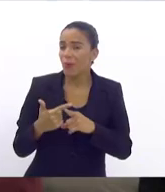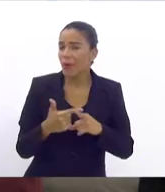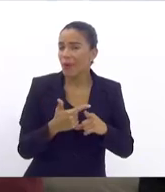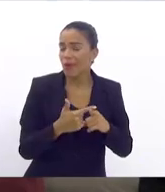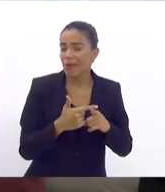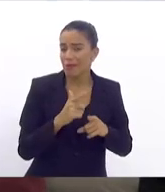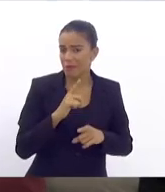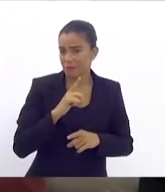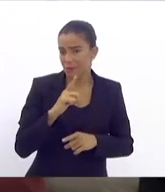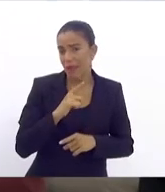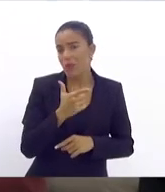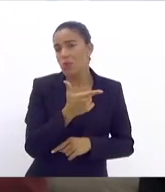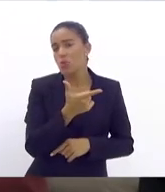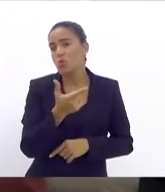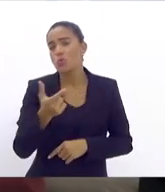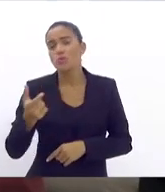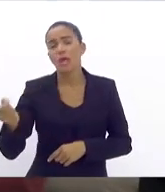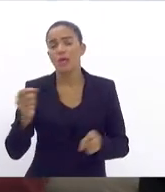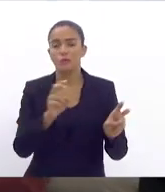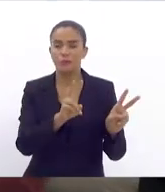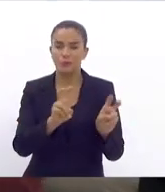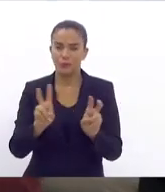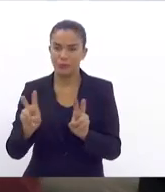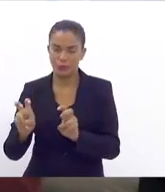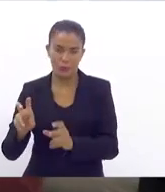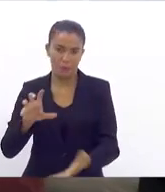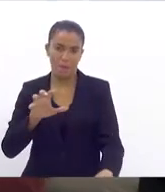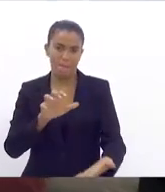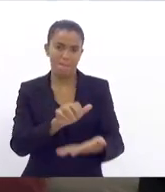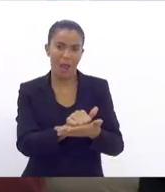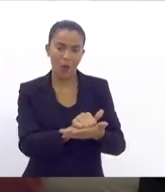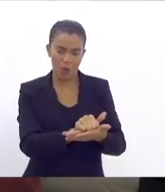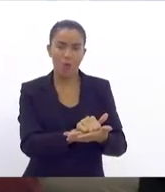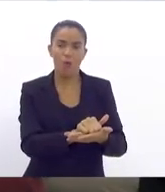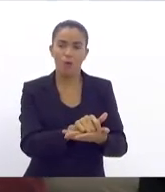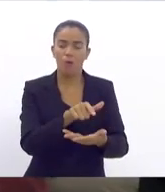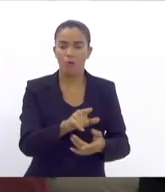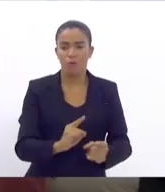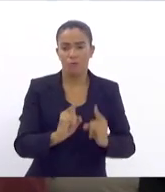outros motivos. Né? De repente,